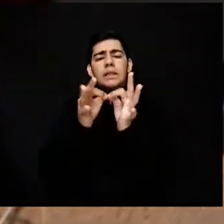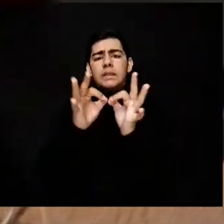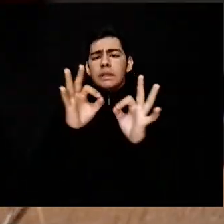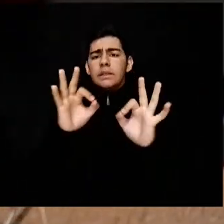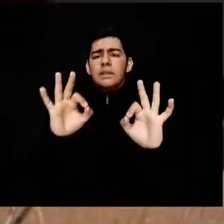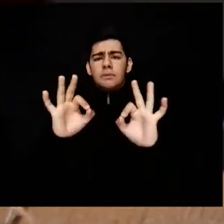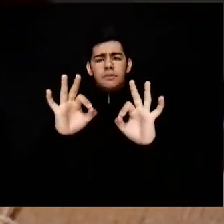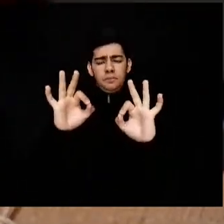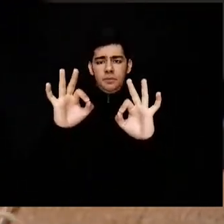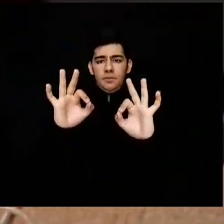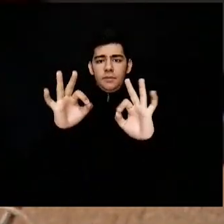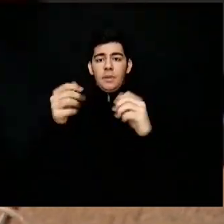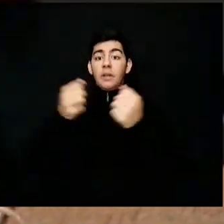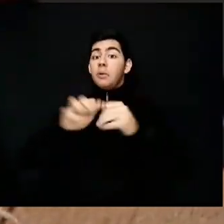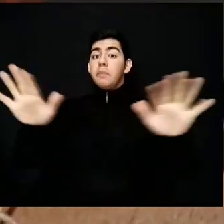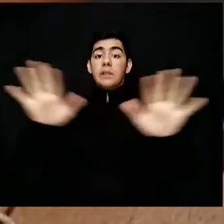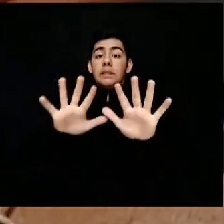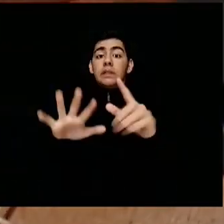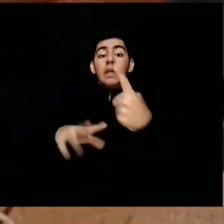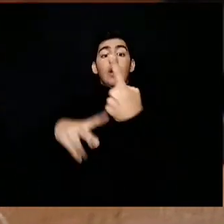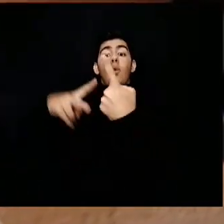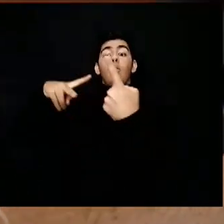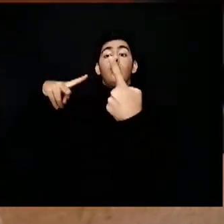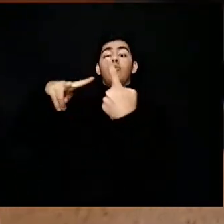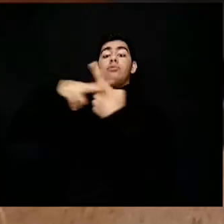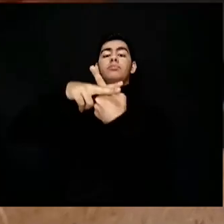nada muito grande, é só por conta